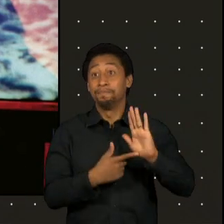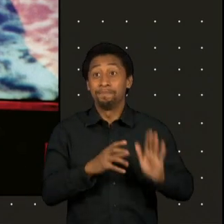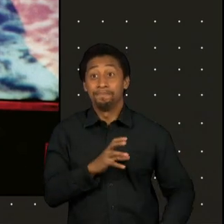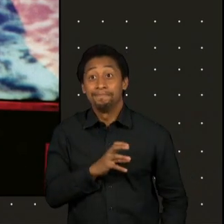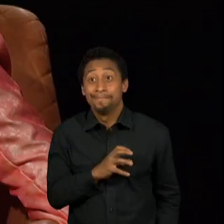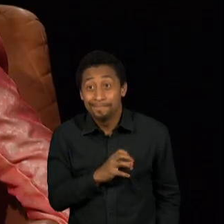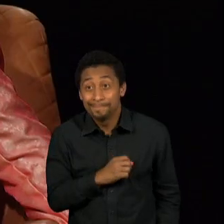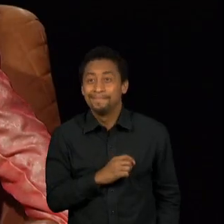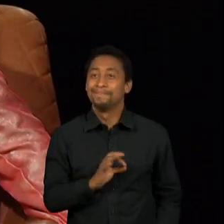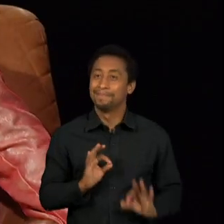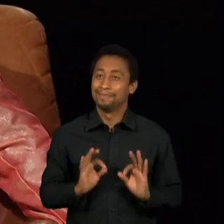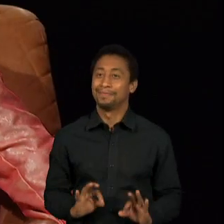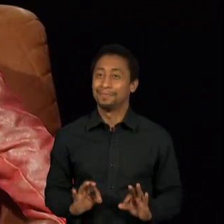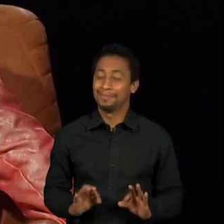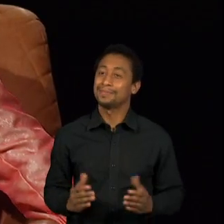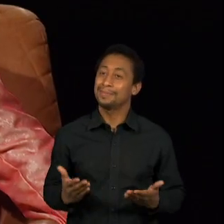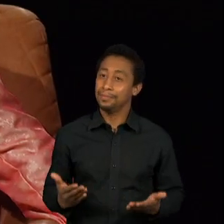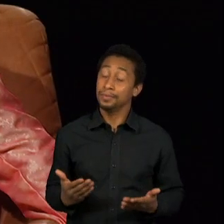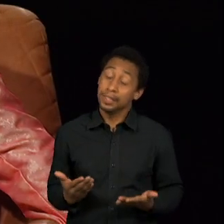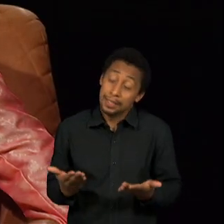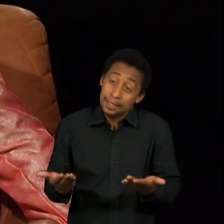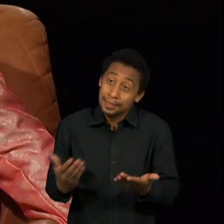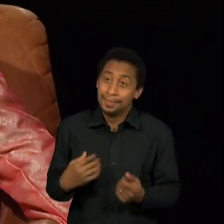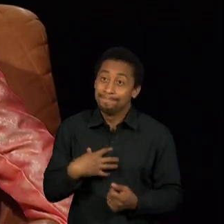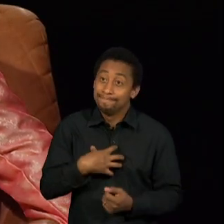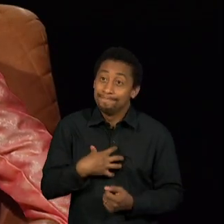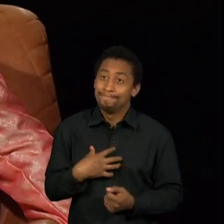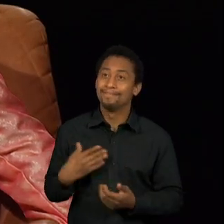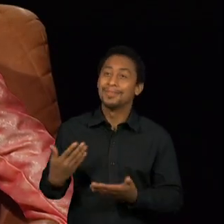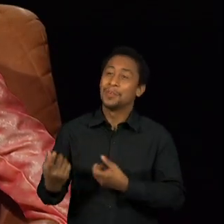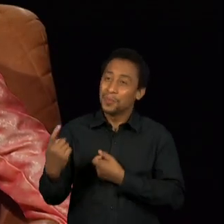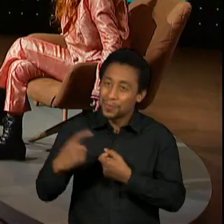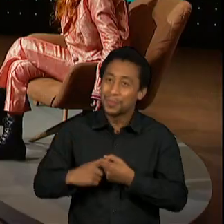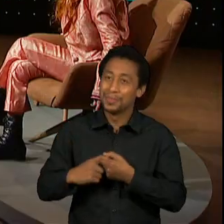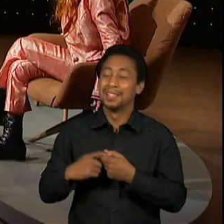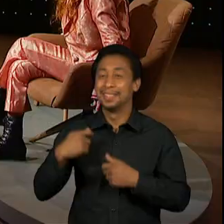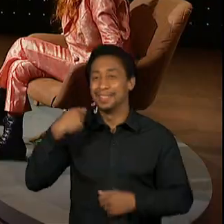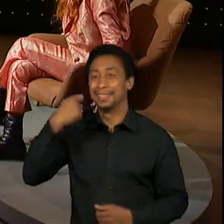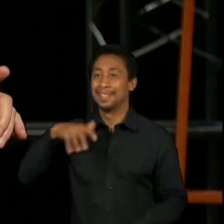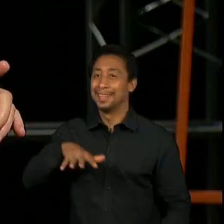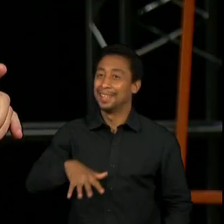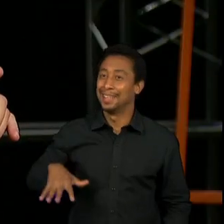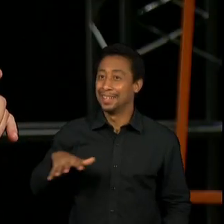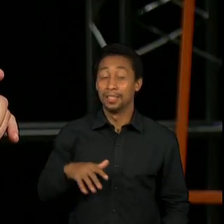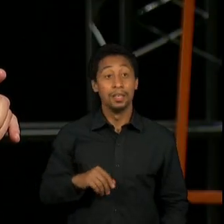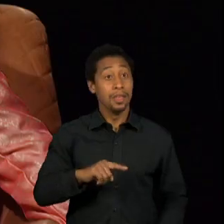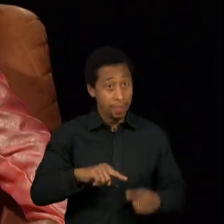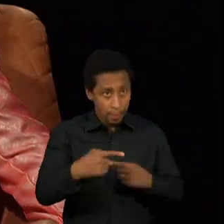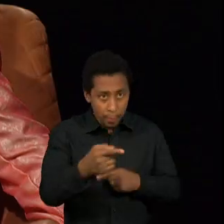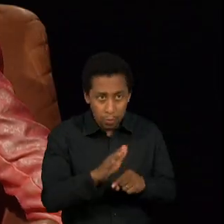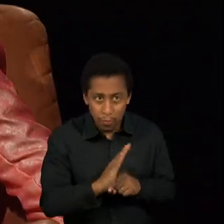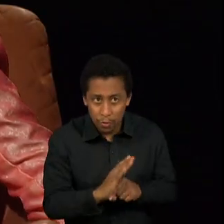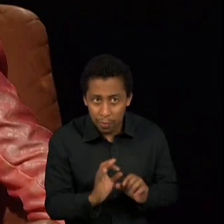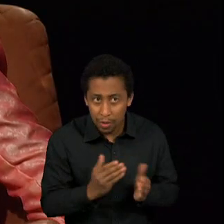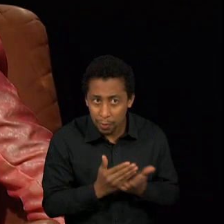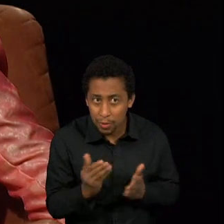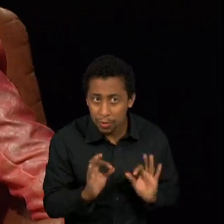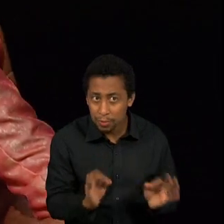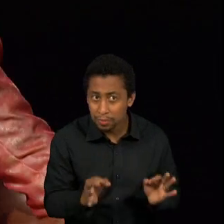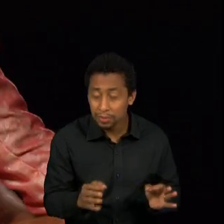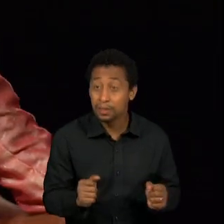também, e foi essa a minha volta. Aí vem o filme, A Canção de Baal. Aí ele